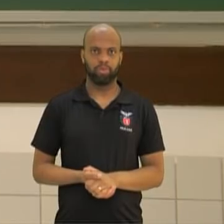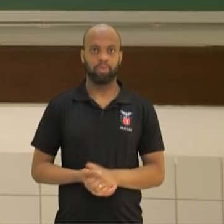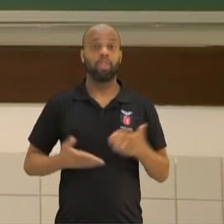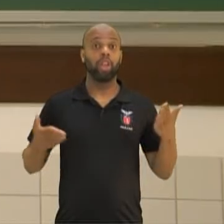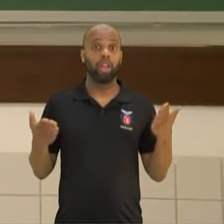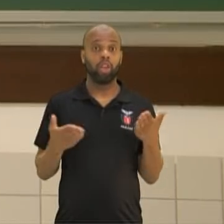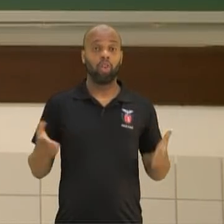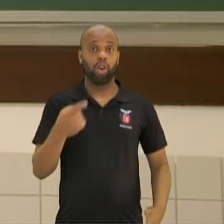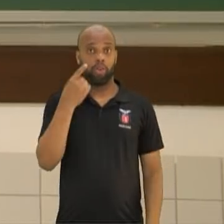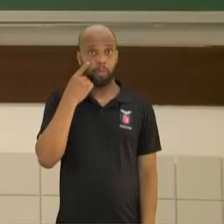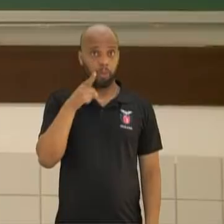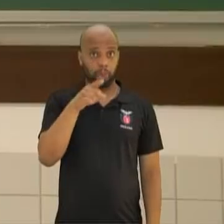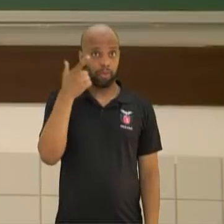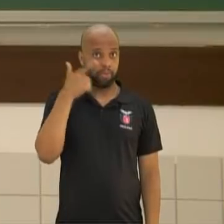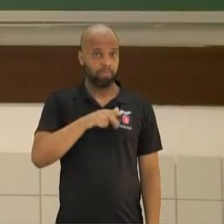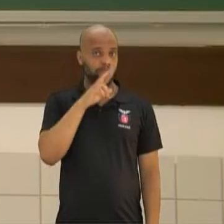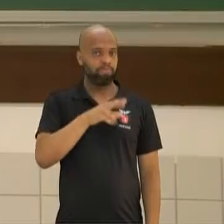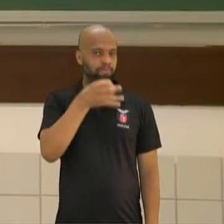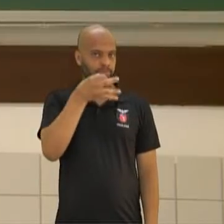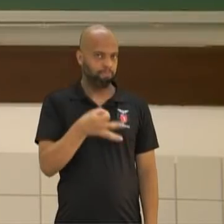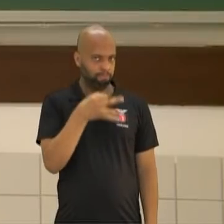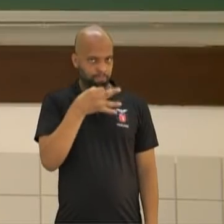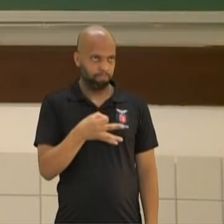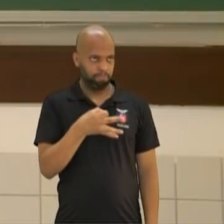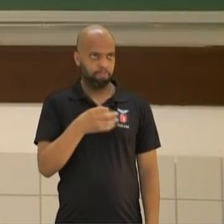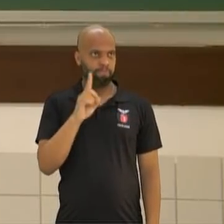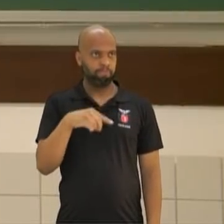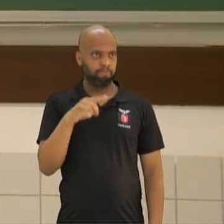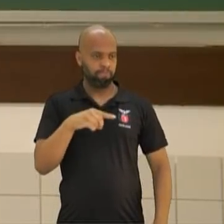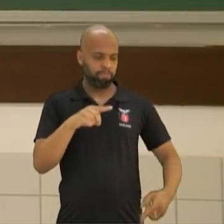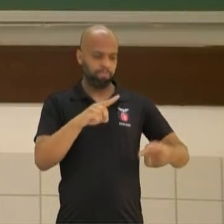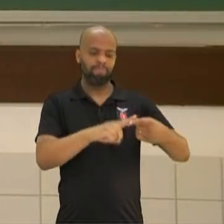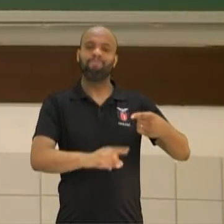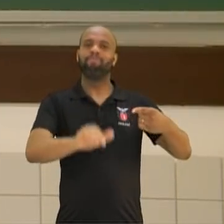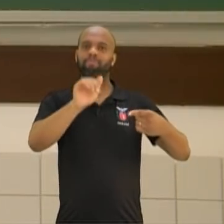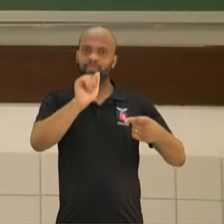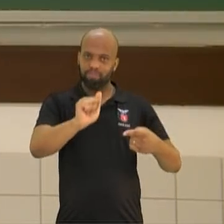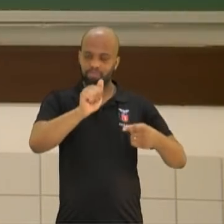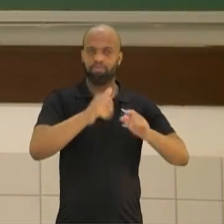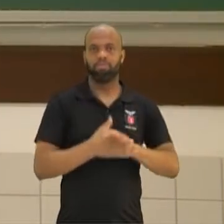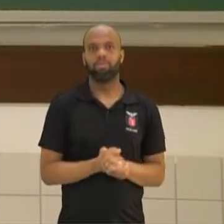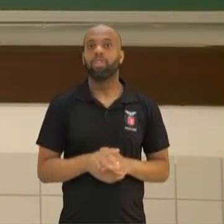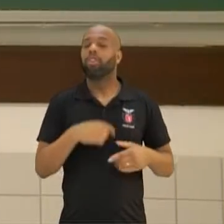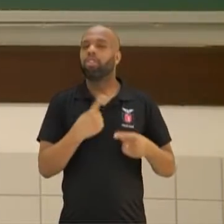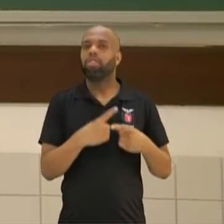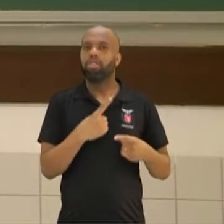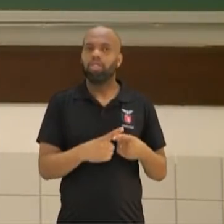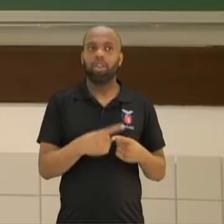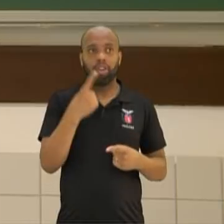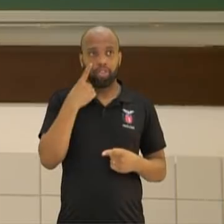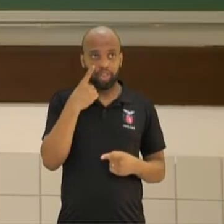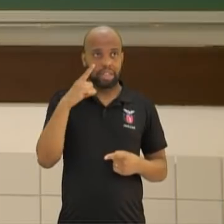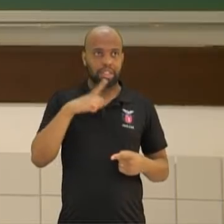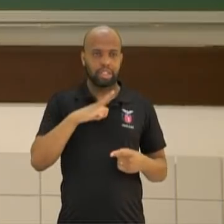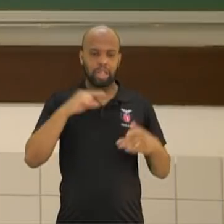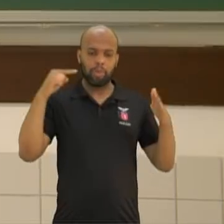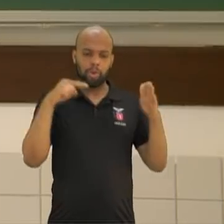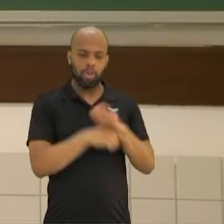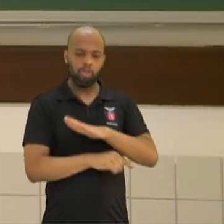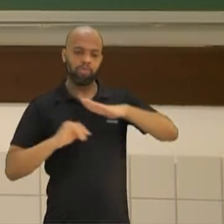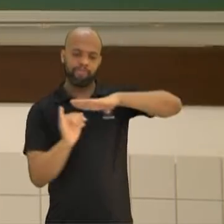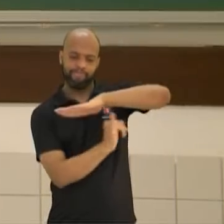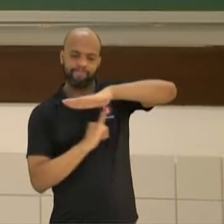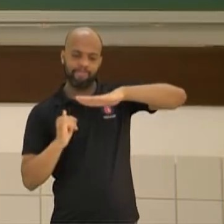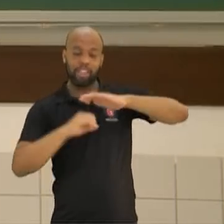Vamos ver se vocês marcaram adequadamente. A resposta correta é na letra A, onde, logicamente, você tem uma intensificação industrial